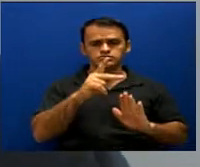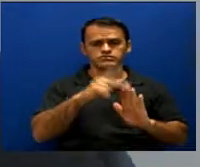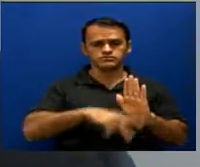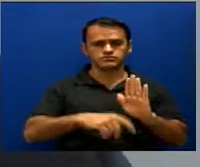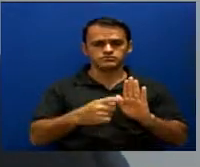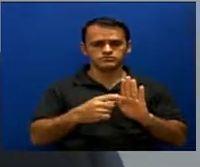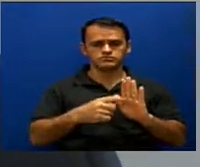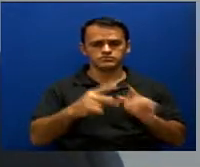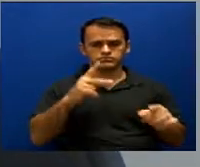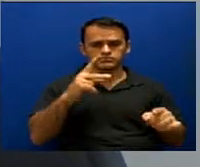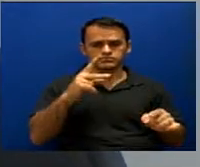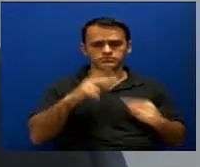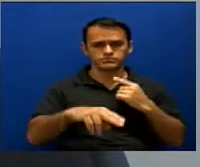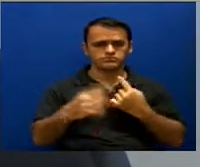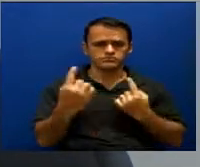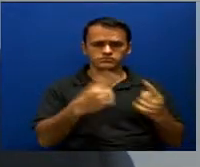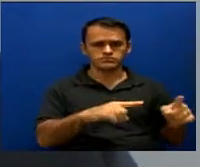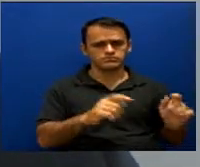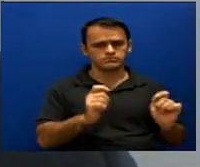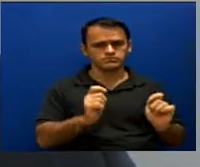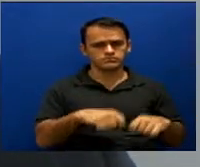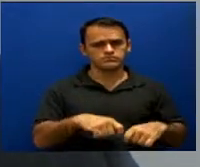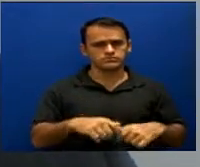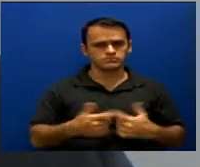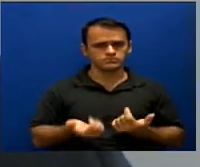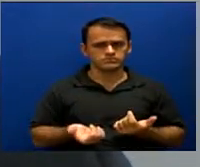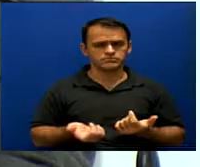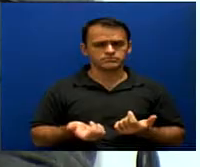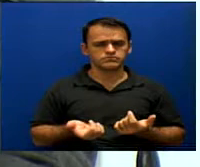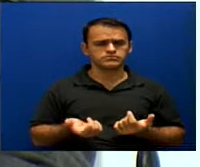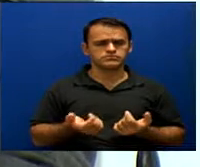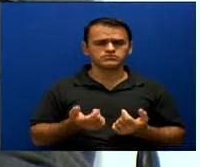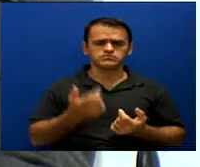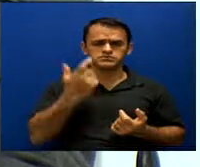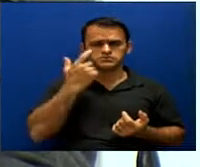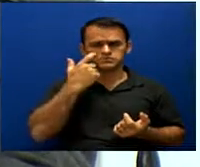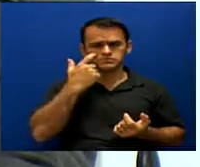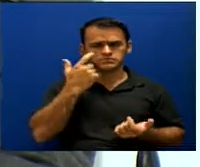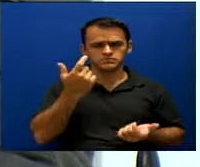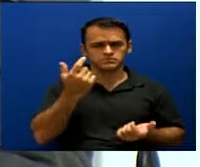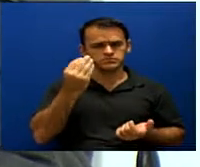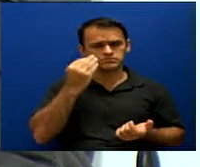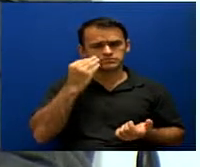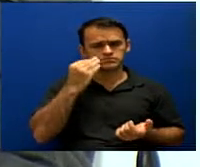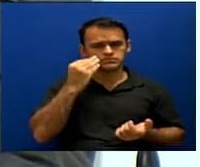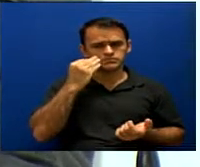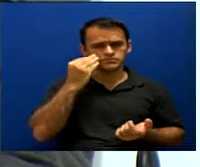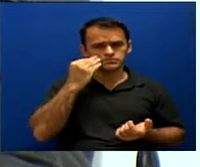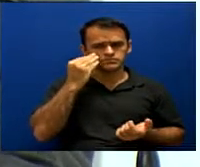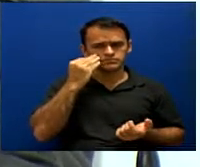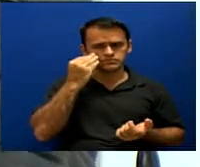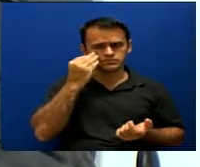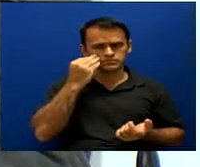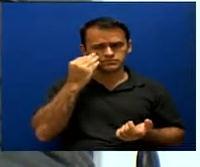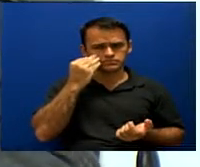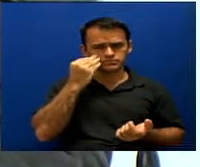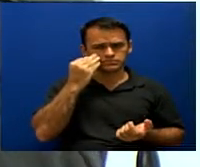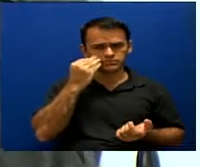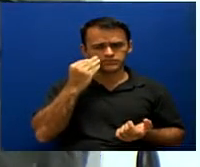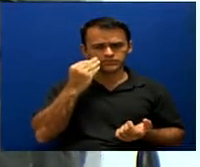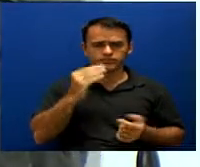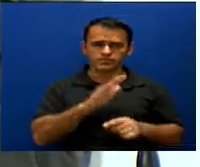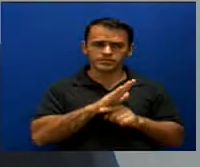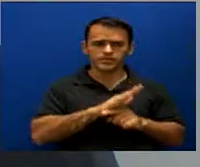Né? Mas pode passar aqui e derrubar lá. Pode eu passar agradeço, aqui e derrubar lá. Mas vamos... Tentar, né? Vamos trabalhar, vamos ajudar